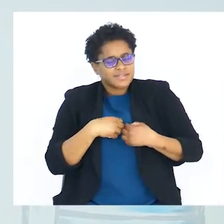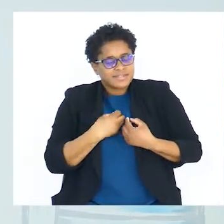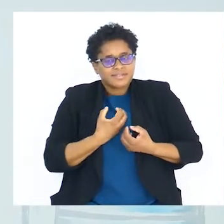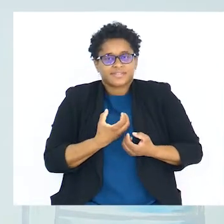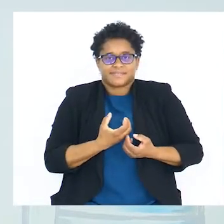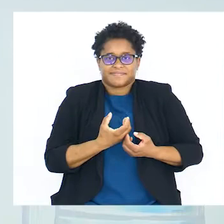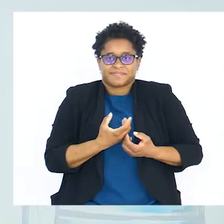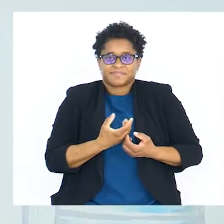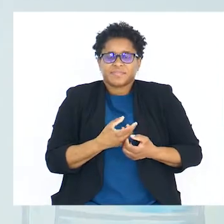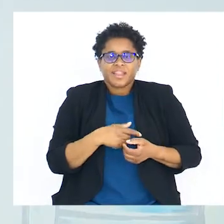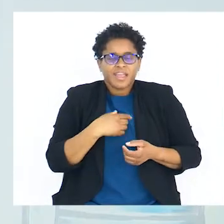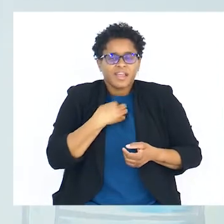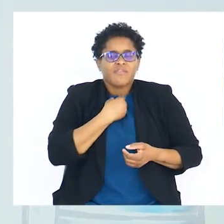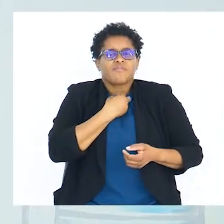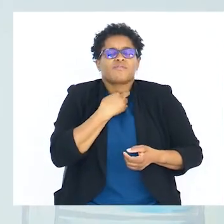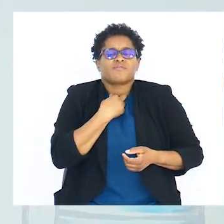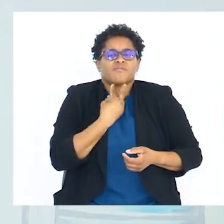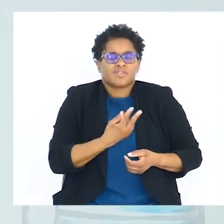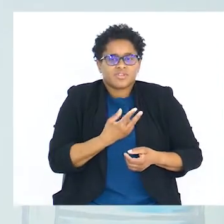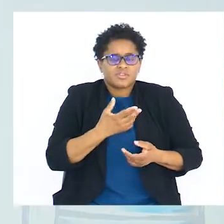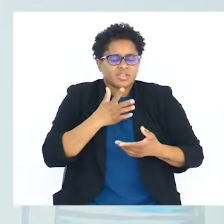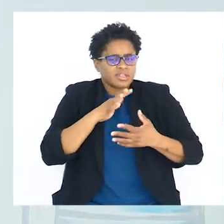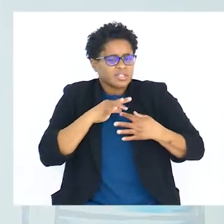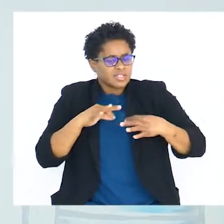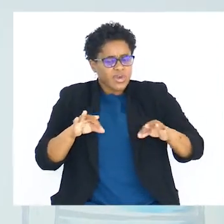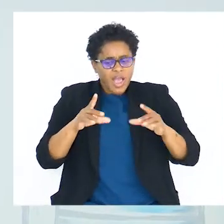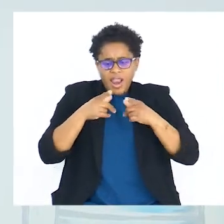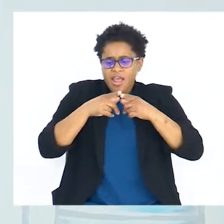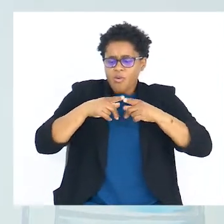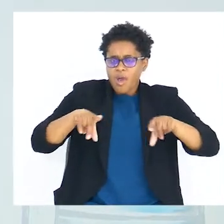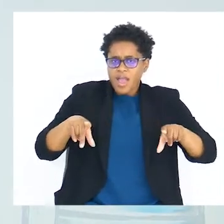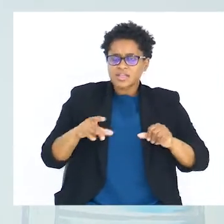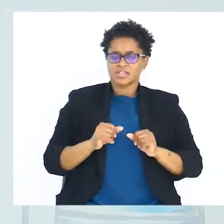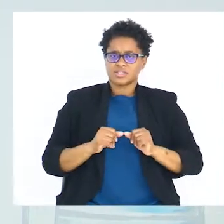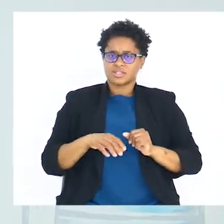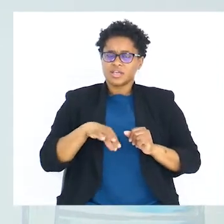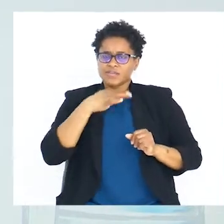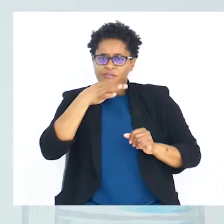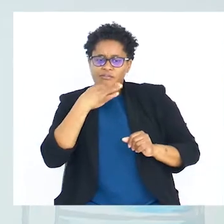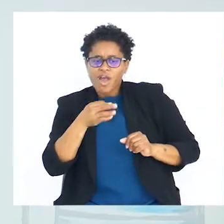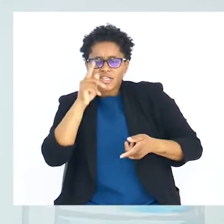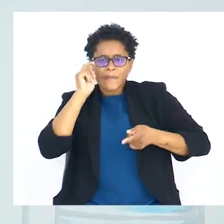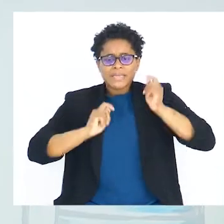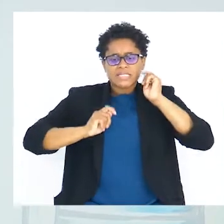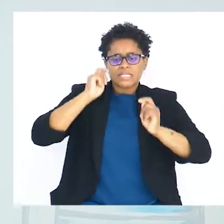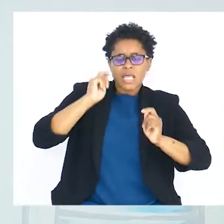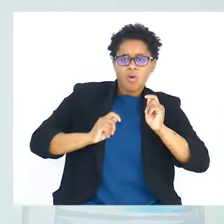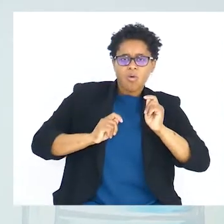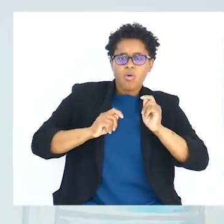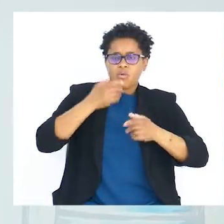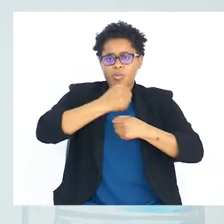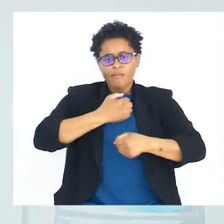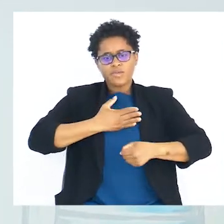A poesia é aquele tom, é aquele estilo, é aquela linguagem, é aquela expressão que o